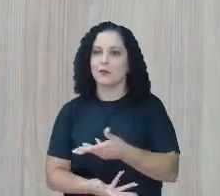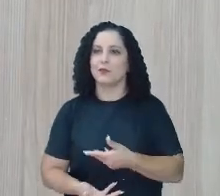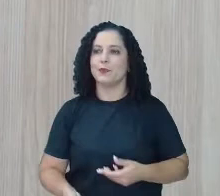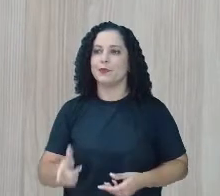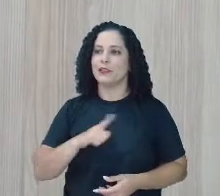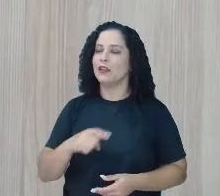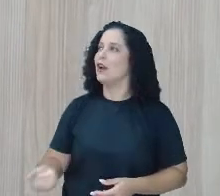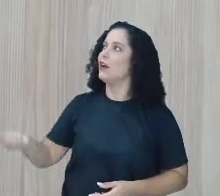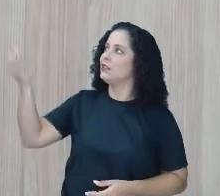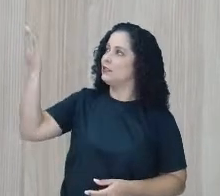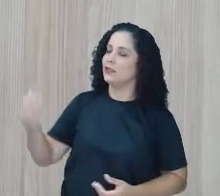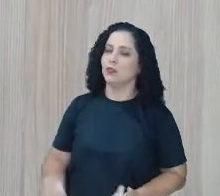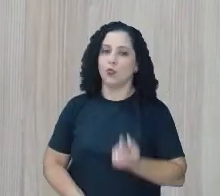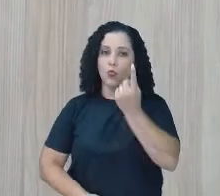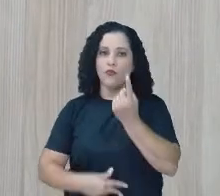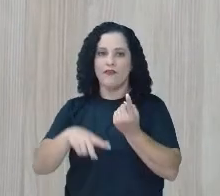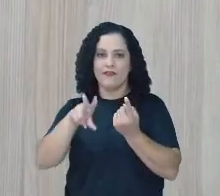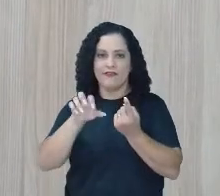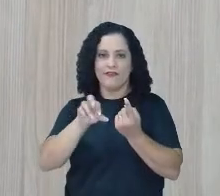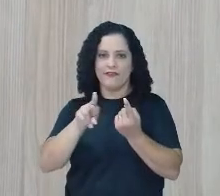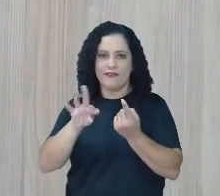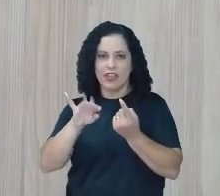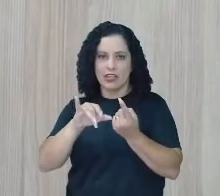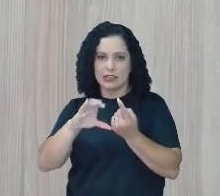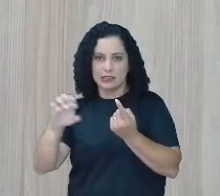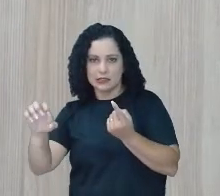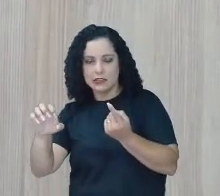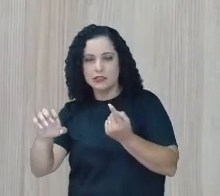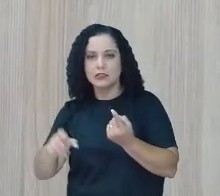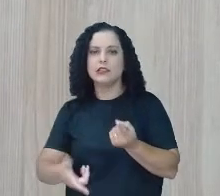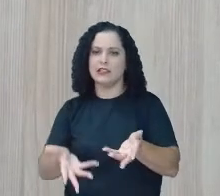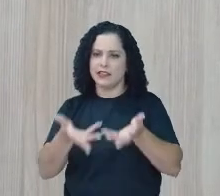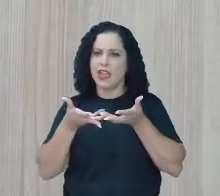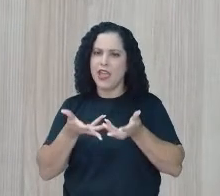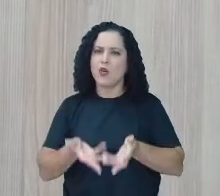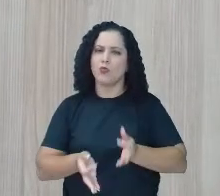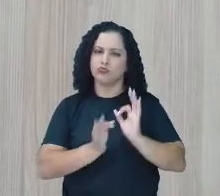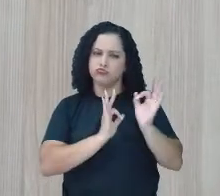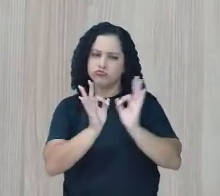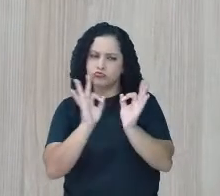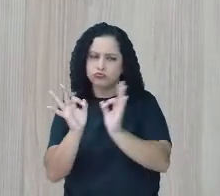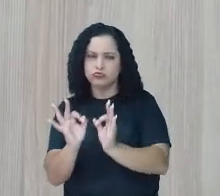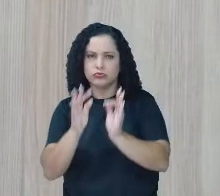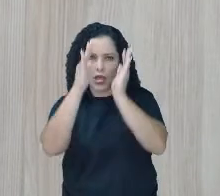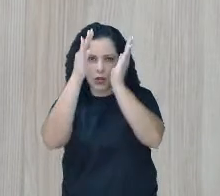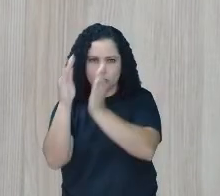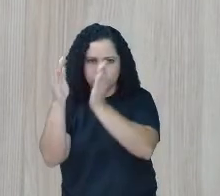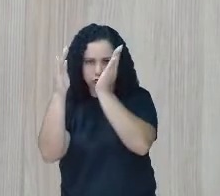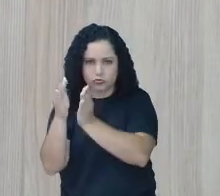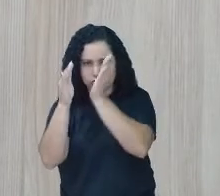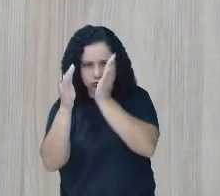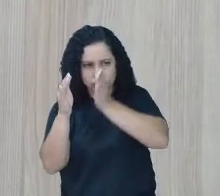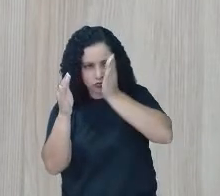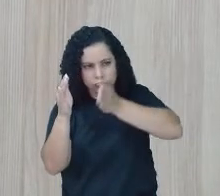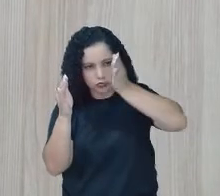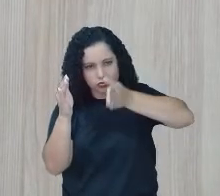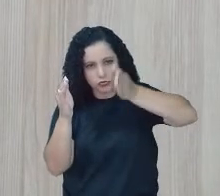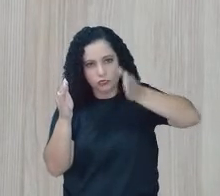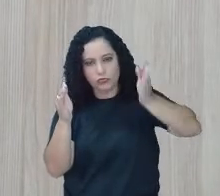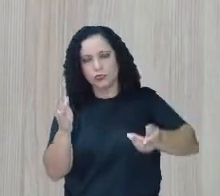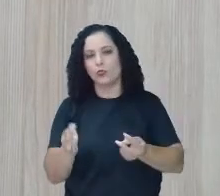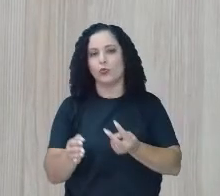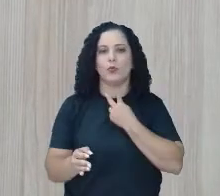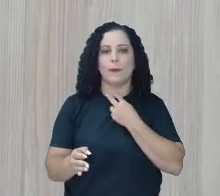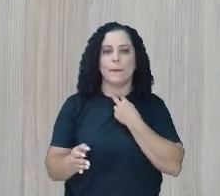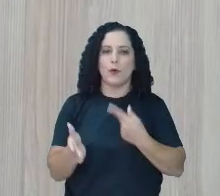exemplo, um vértice e eu quero traçar todas as diagonais possíveis desse vértice, a gente não pode contar nem com